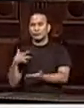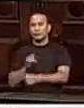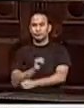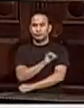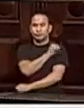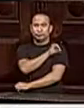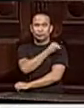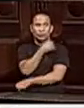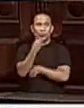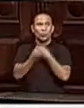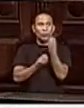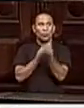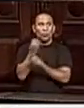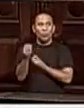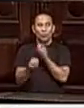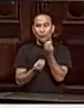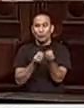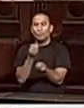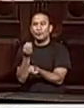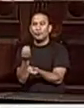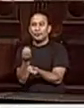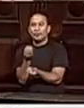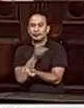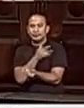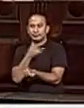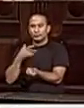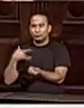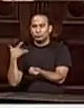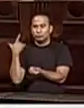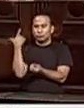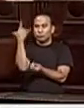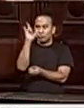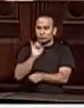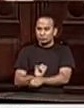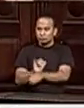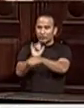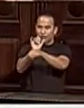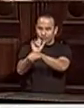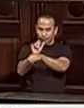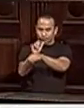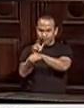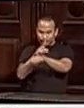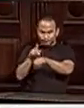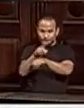na saúde, inclusive, de outros estados do nosso país.